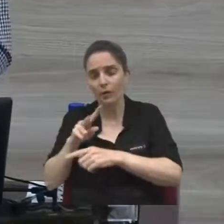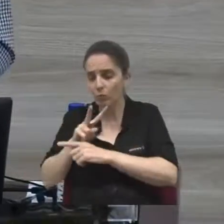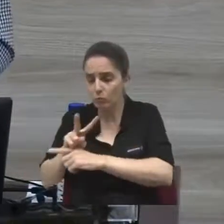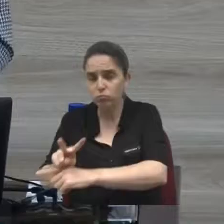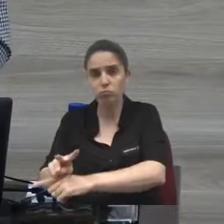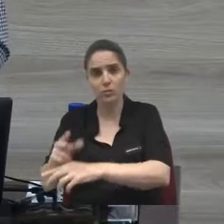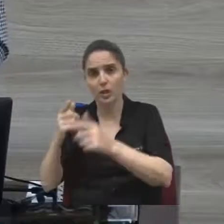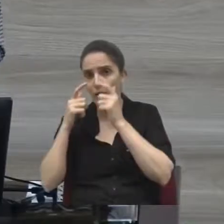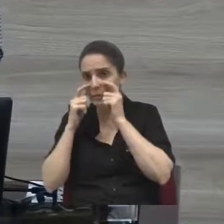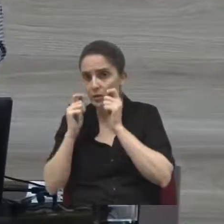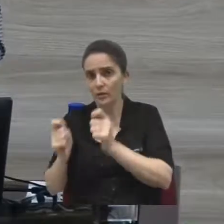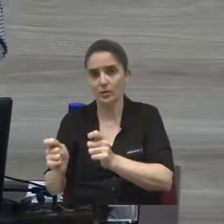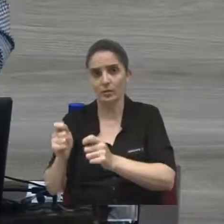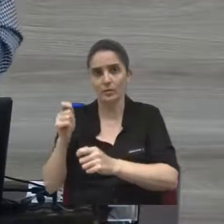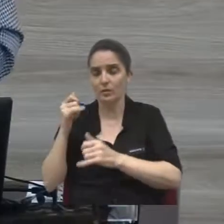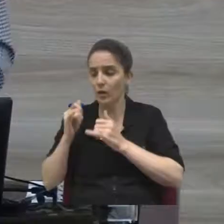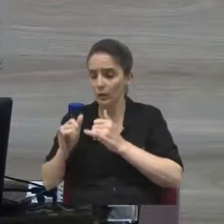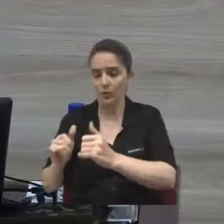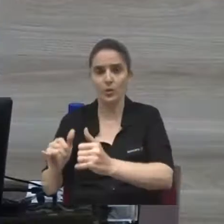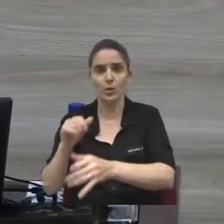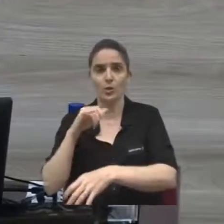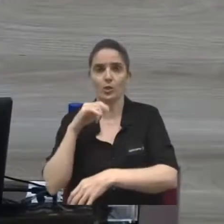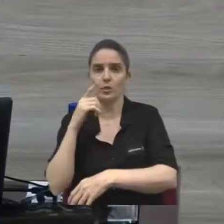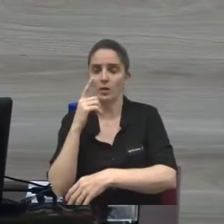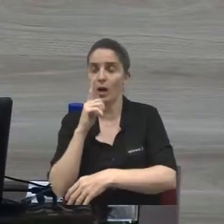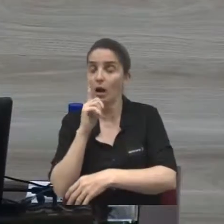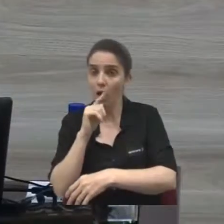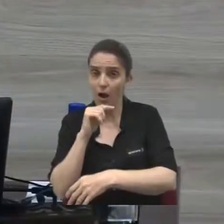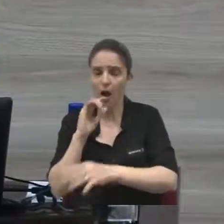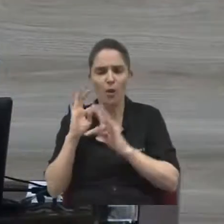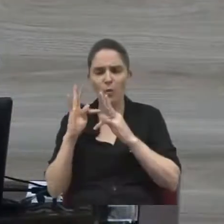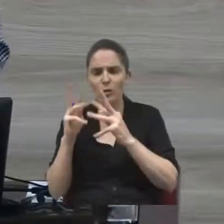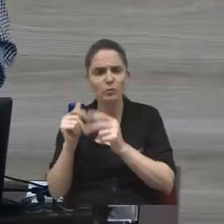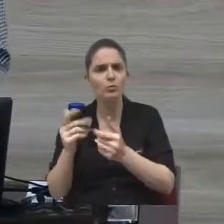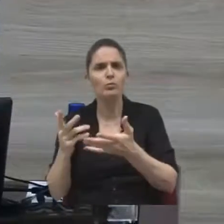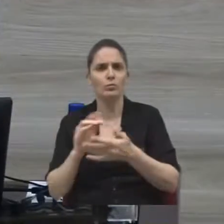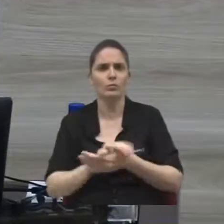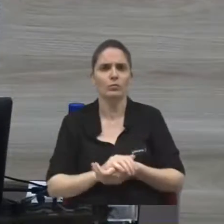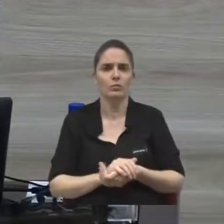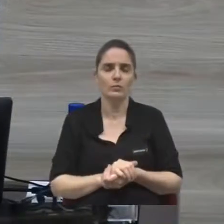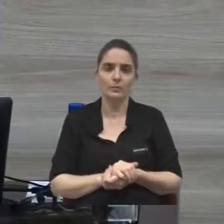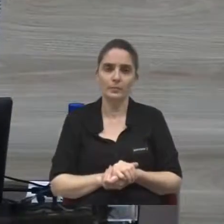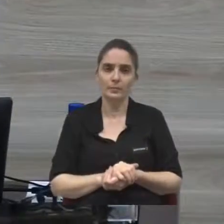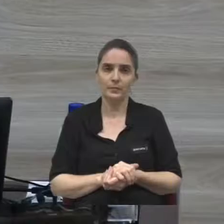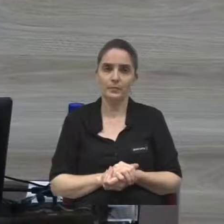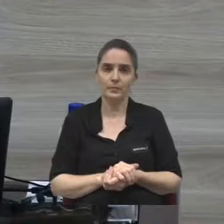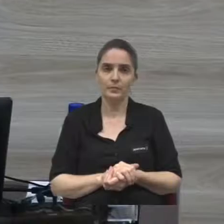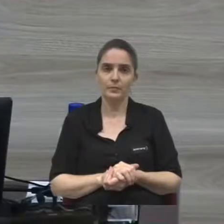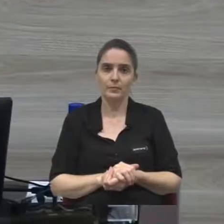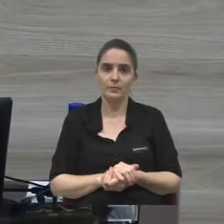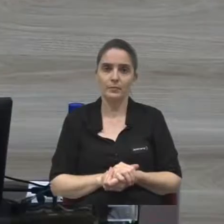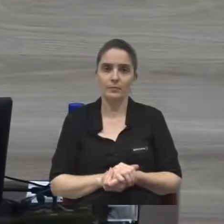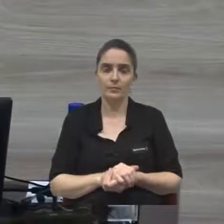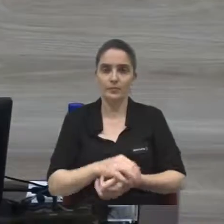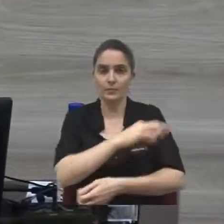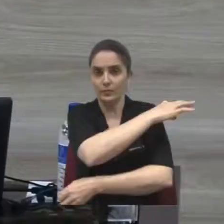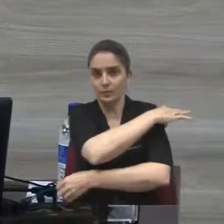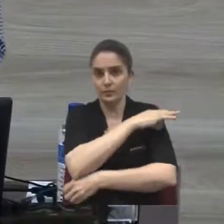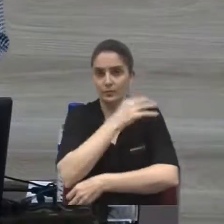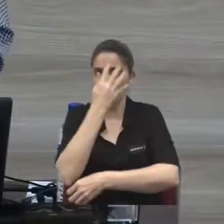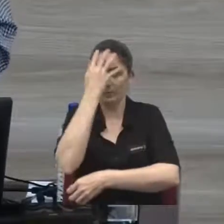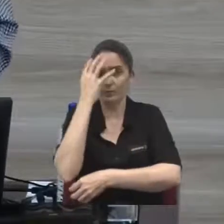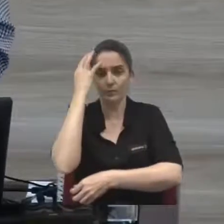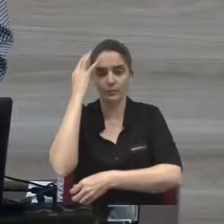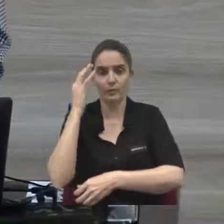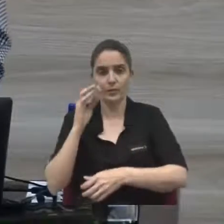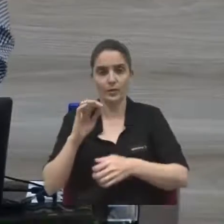elétrica, questão da água, esses assuntos. E outra coisa também, que o Botion não fez nada na área da habitação, hoje no